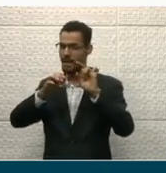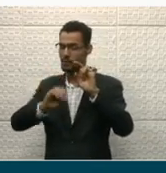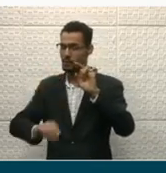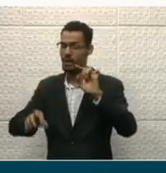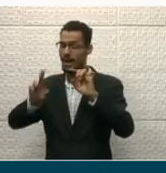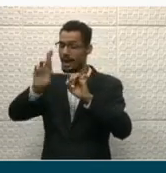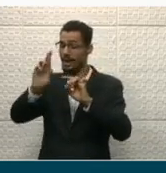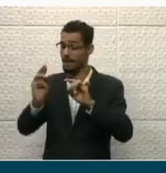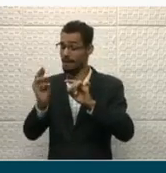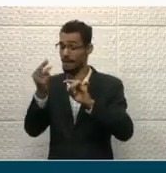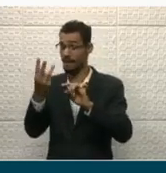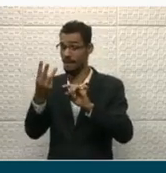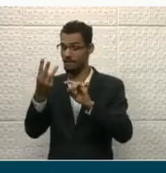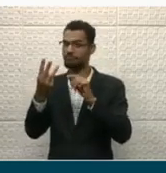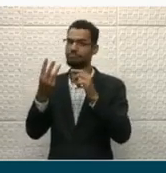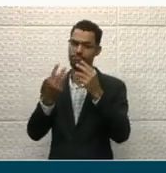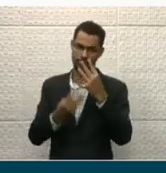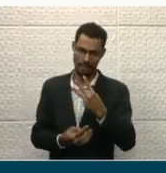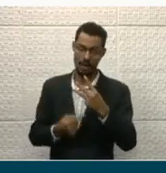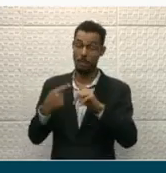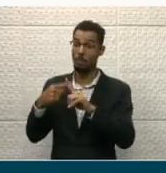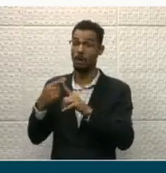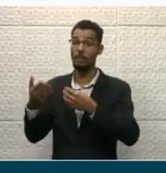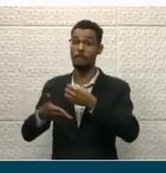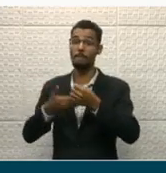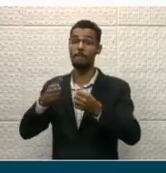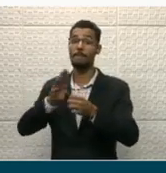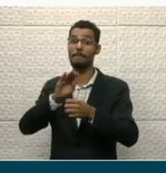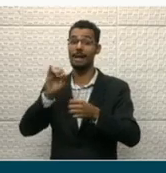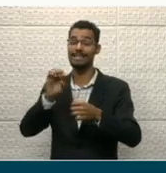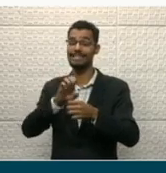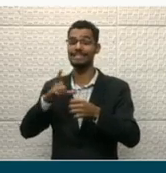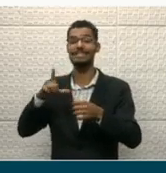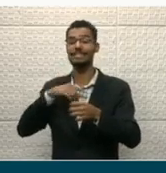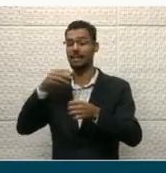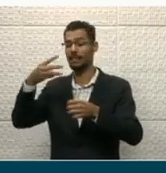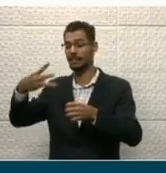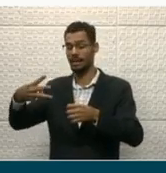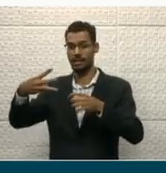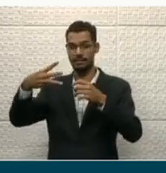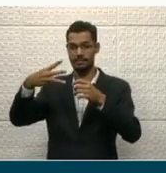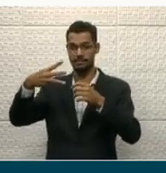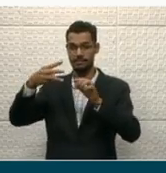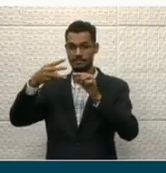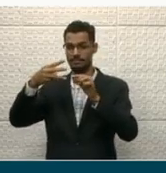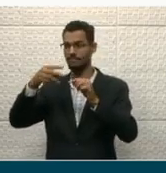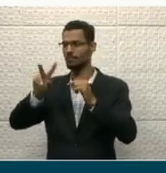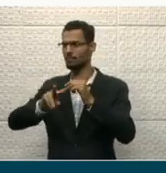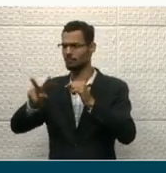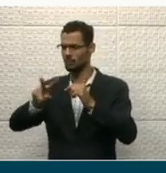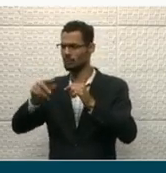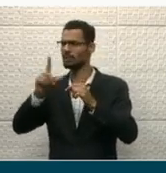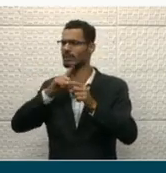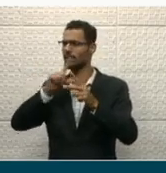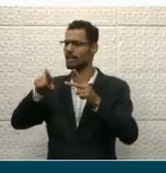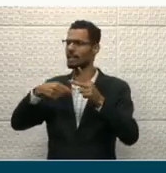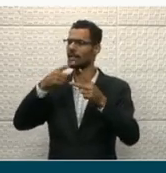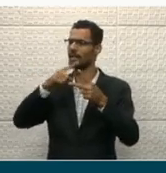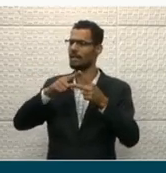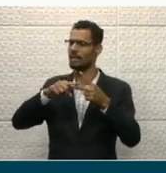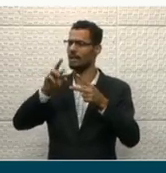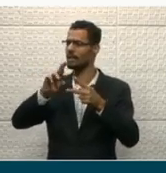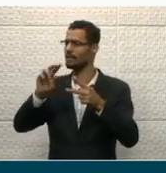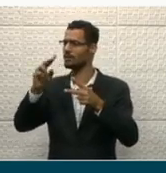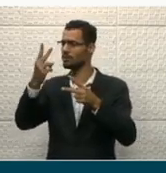do R3 é 3, porque a sua base contém 3 vetores. A dimensão do R2 é